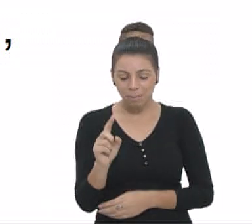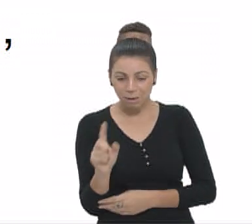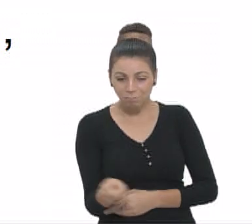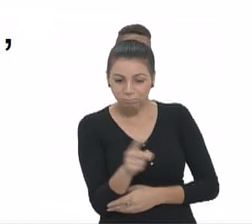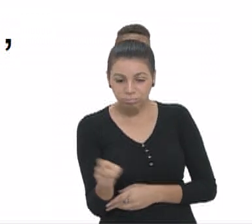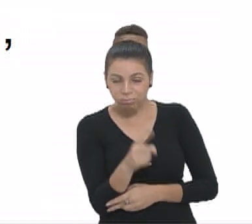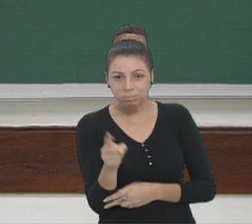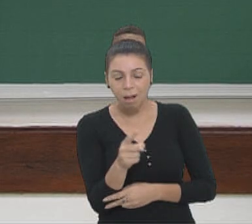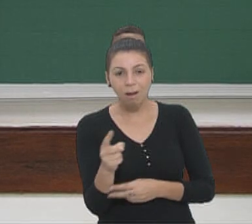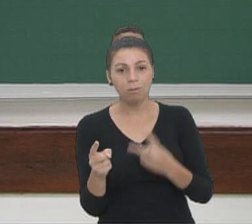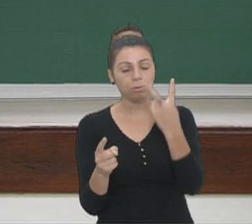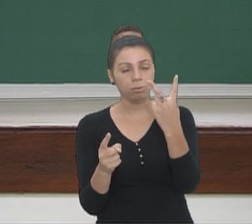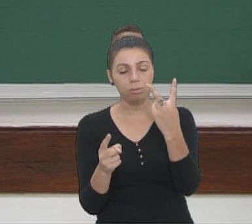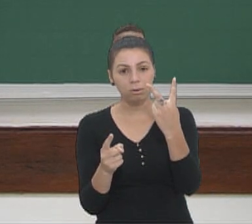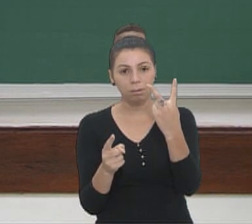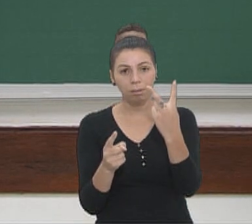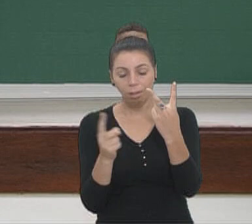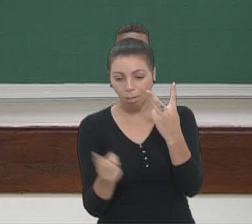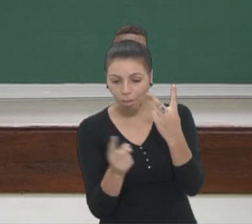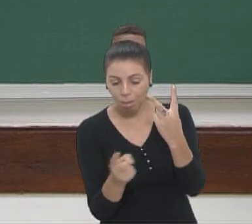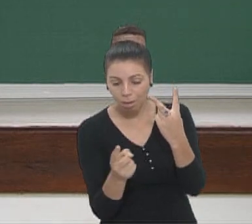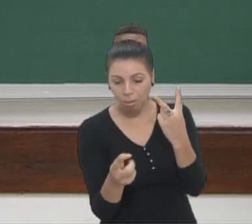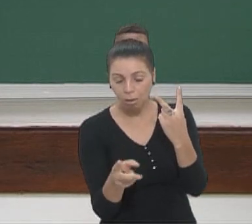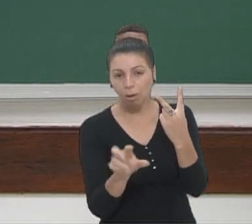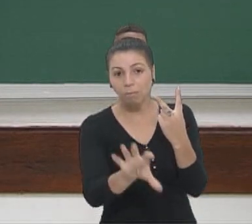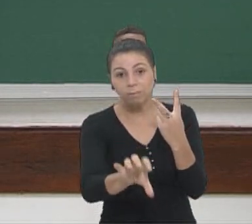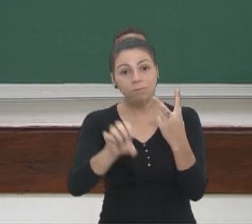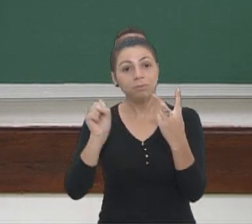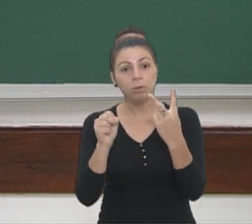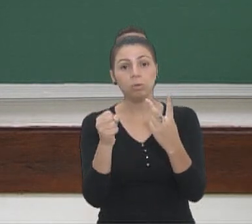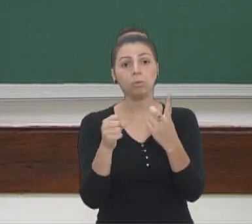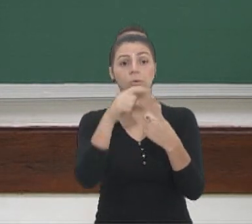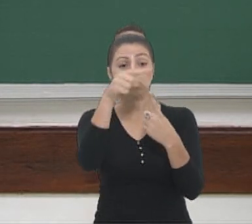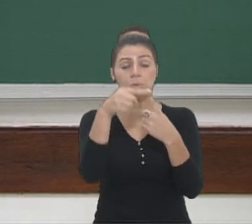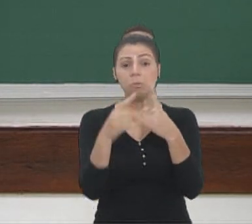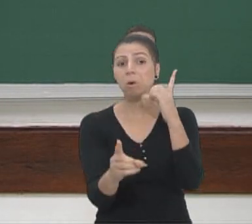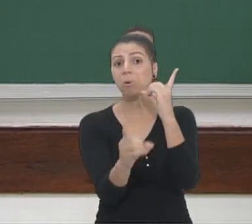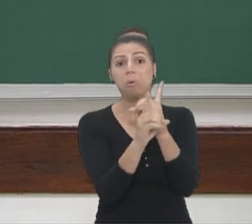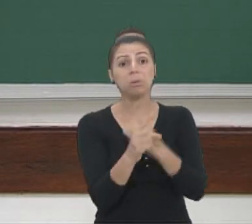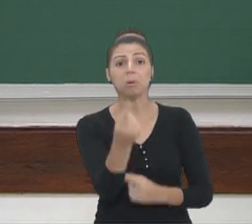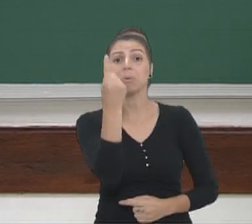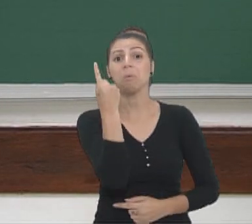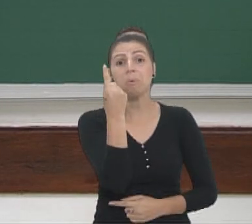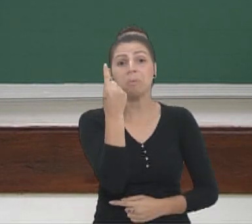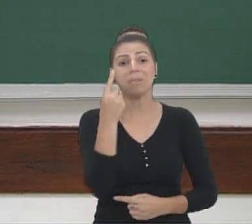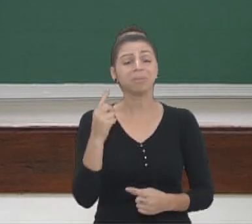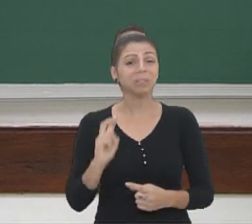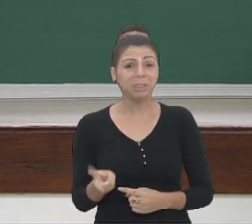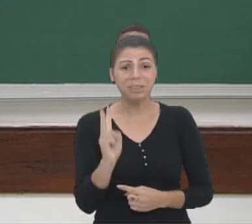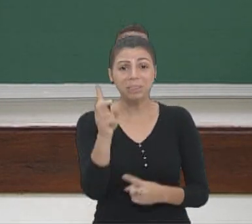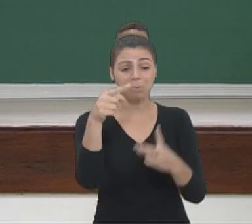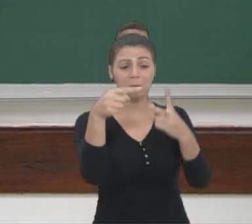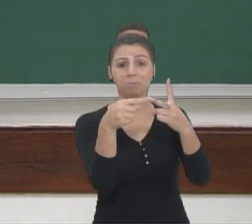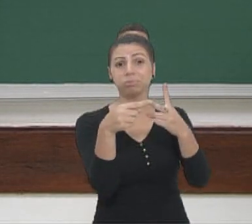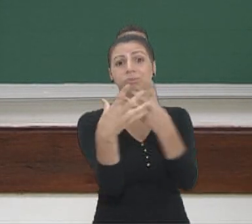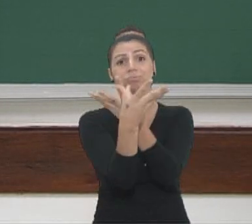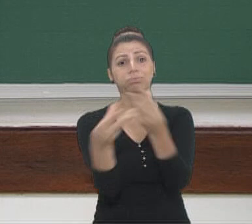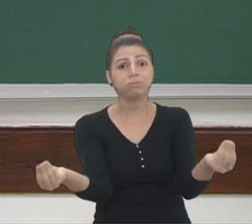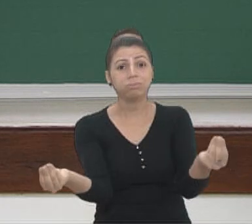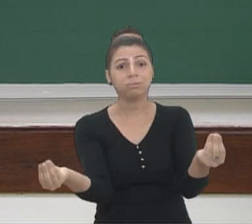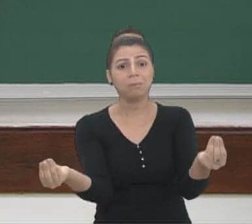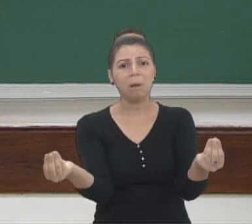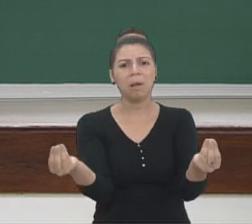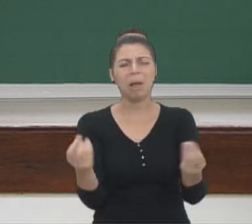2, mas elas saem como? De 1 em 1, a gente nunca encontra, sempre tem um par que ele desaparece. É muito estranho o que